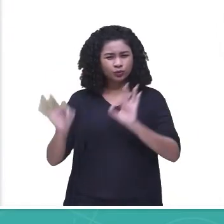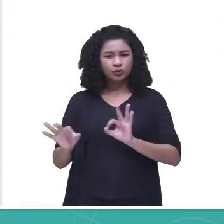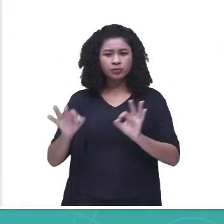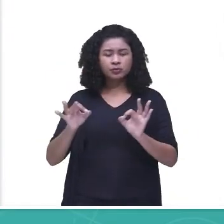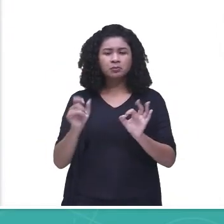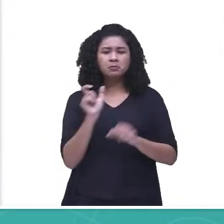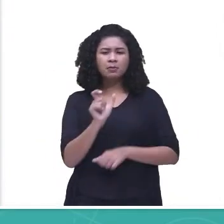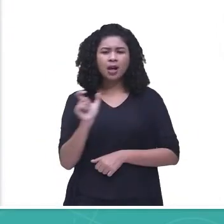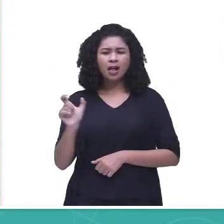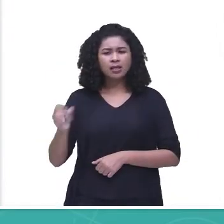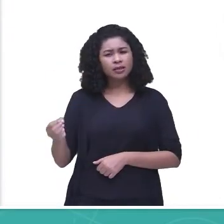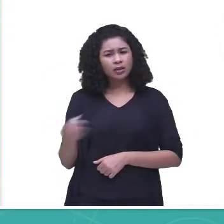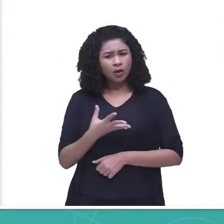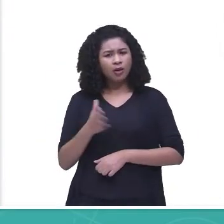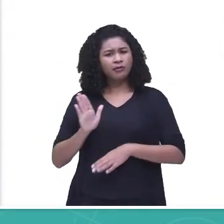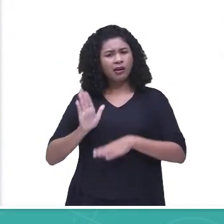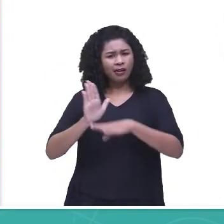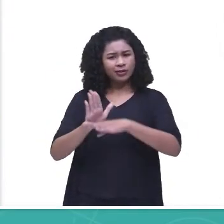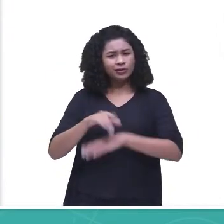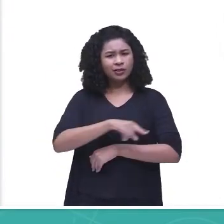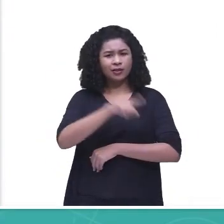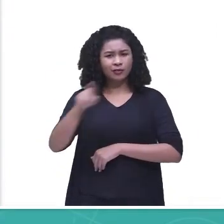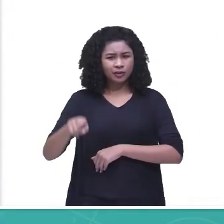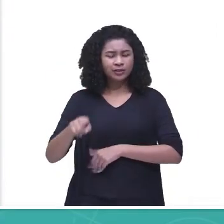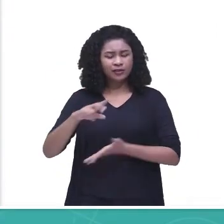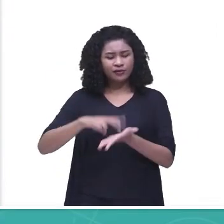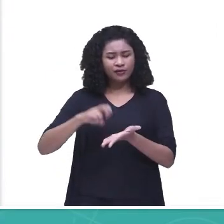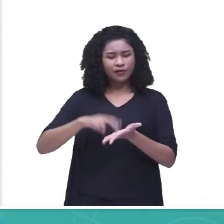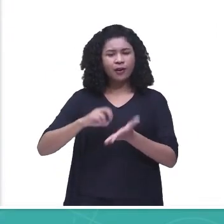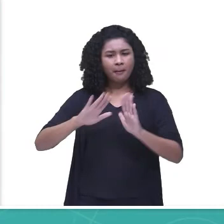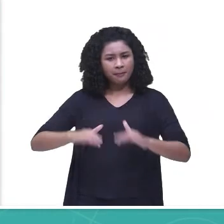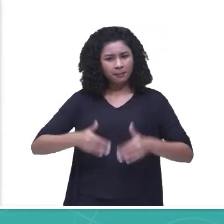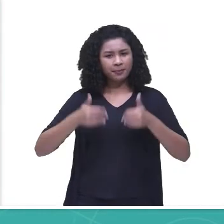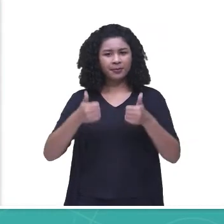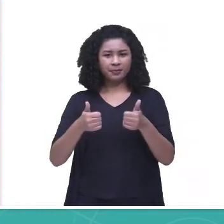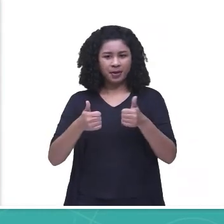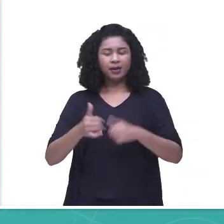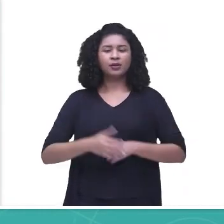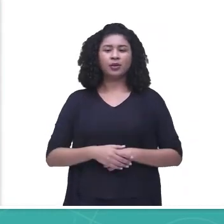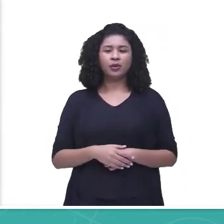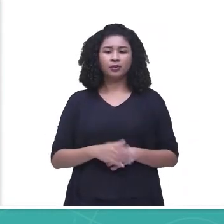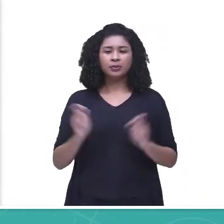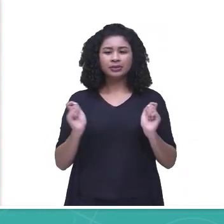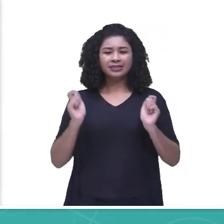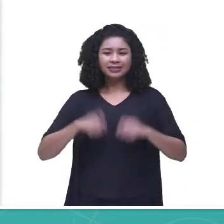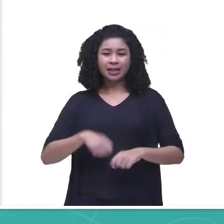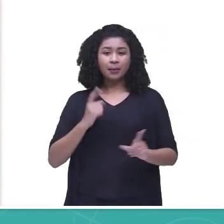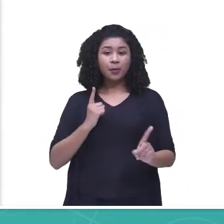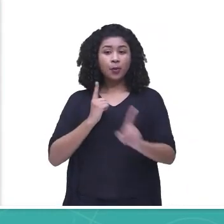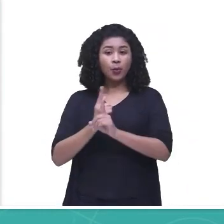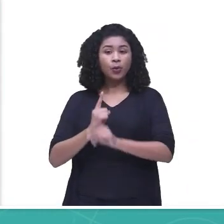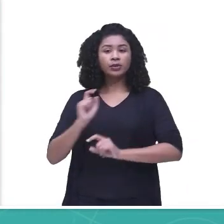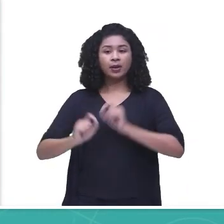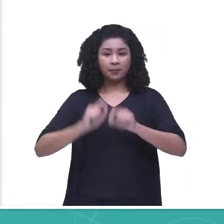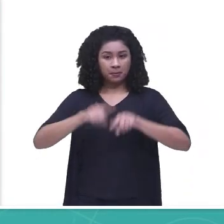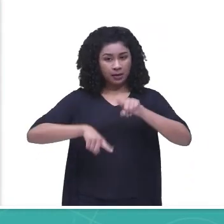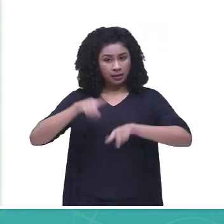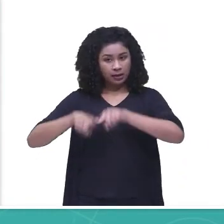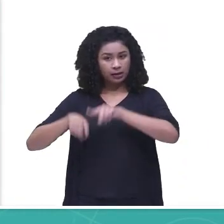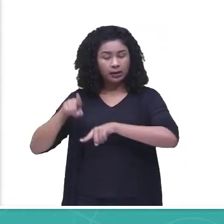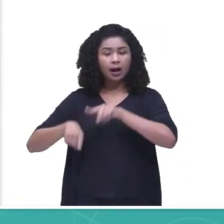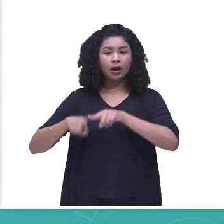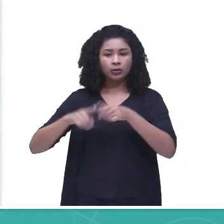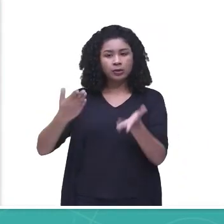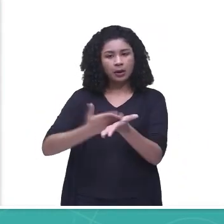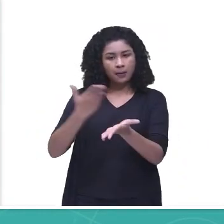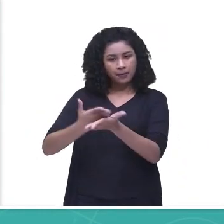que vão ajudar vocês aí, né, a adquirir, melhorar o vocabulário de vocês. Vocês também podem encontrar esse material aí, né, na